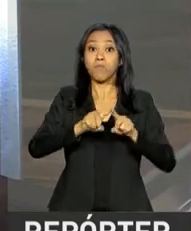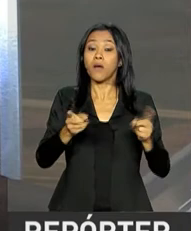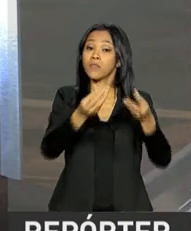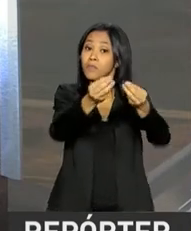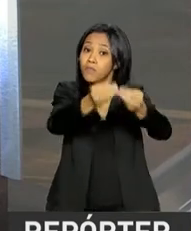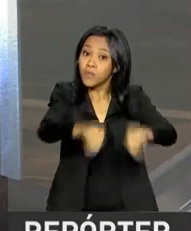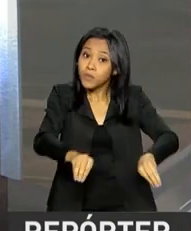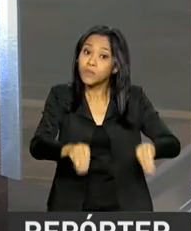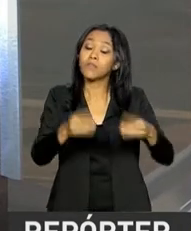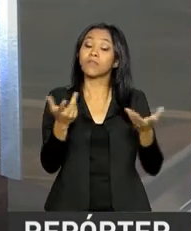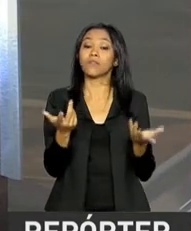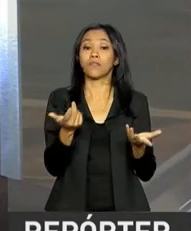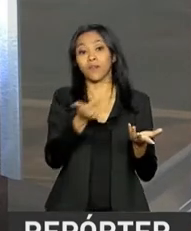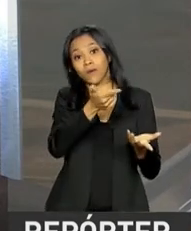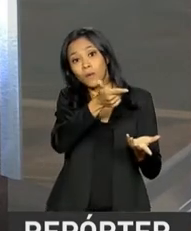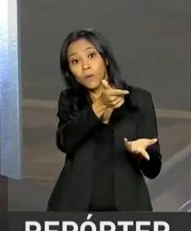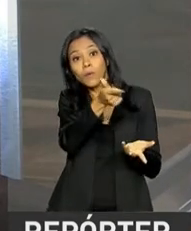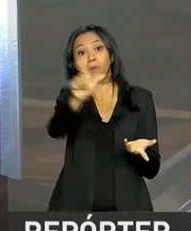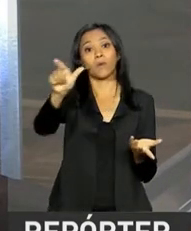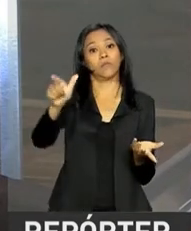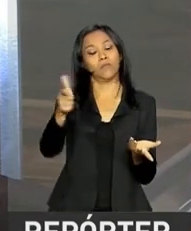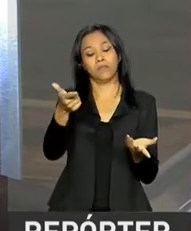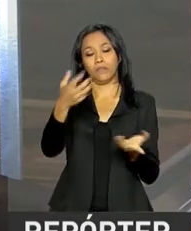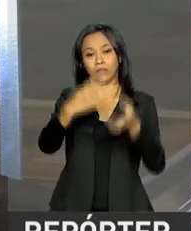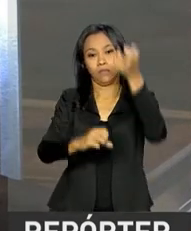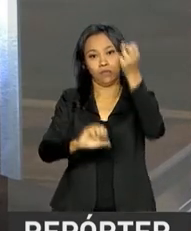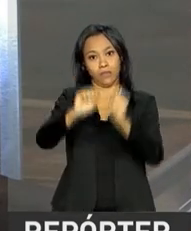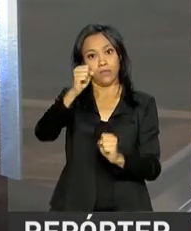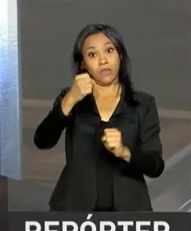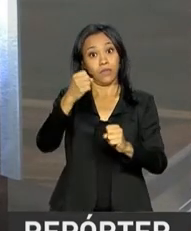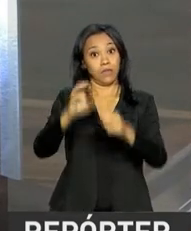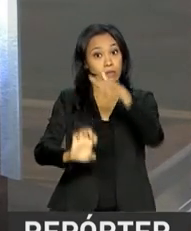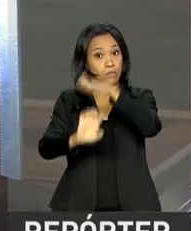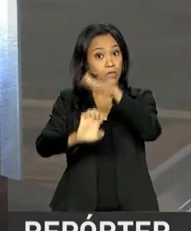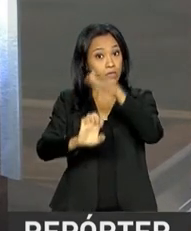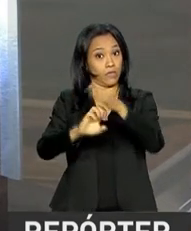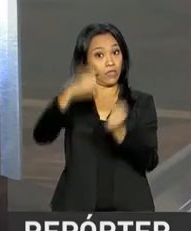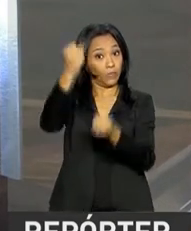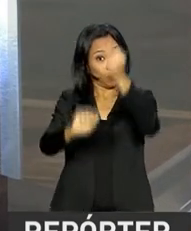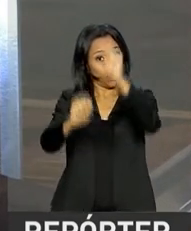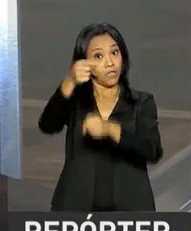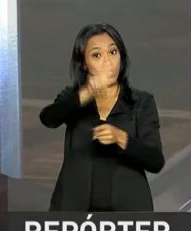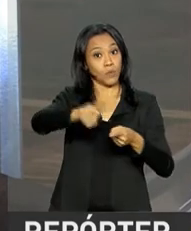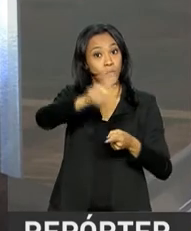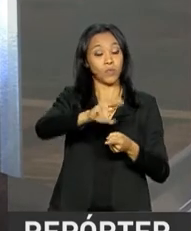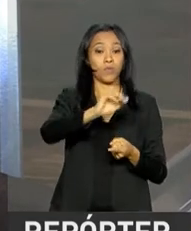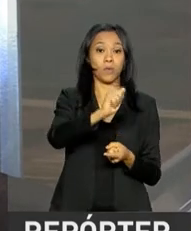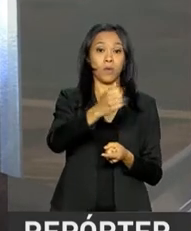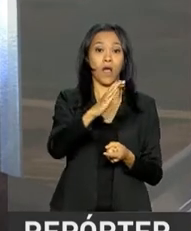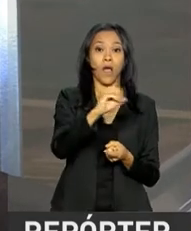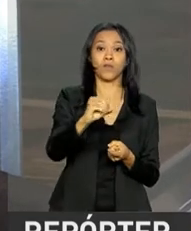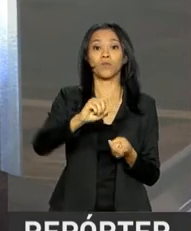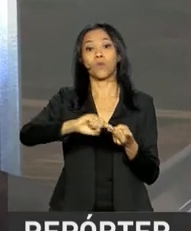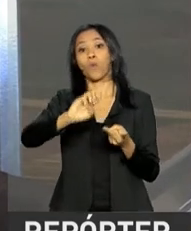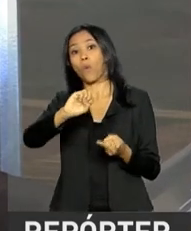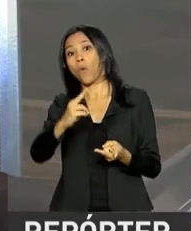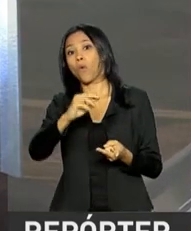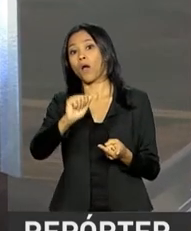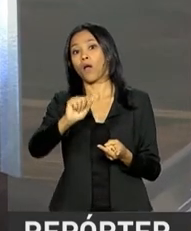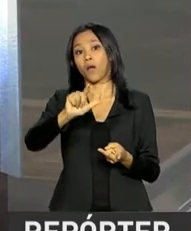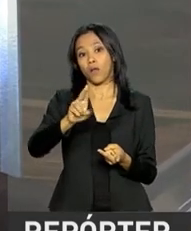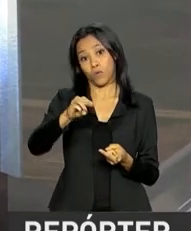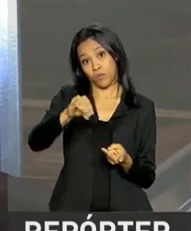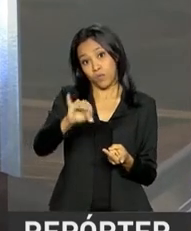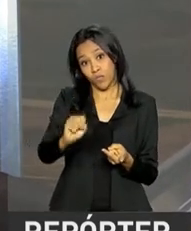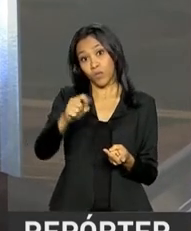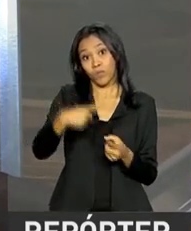custa emprego para empresas industriais que usam aço ou alumínio e que diminui a sua competitividade internacional por